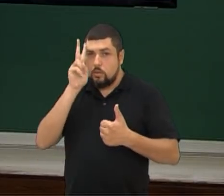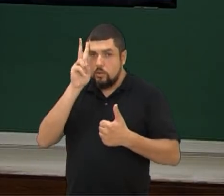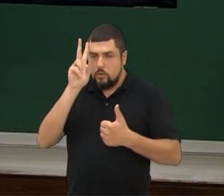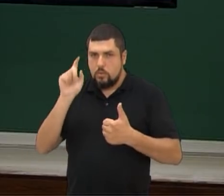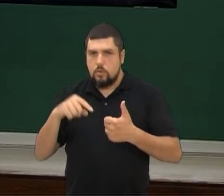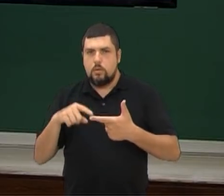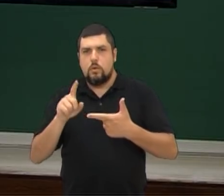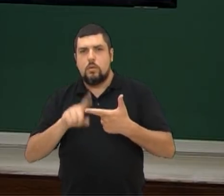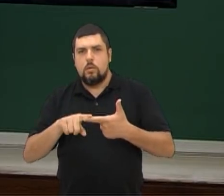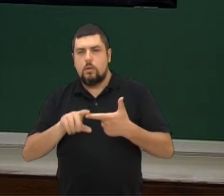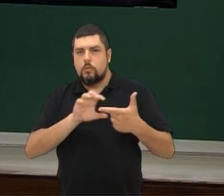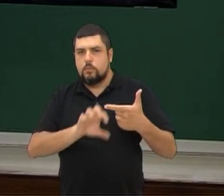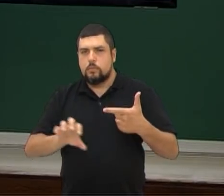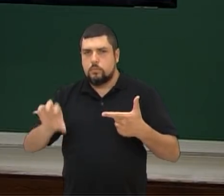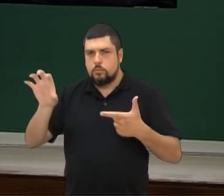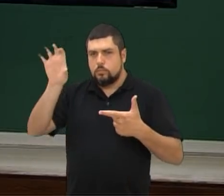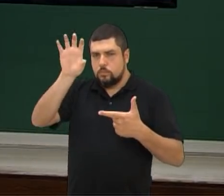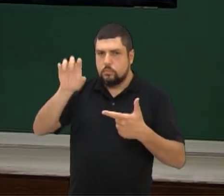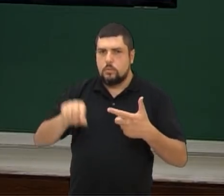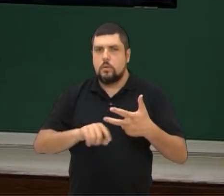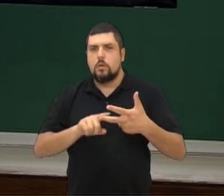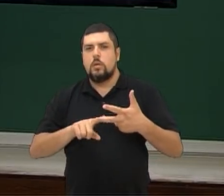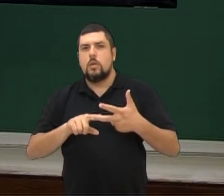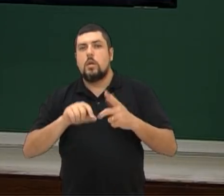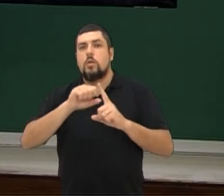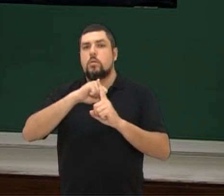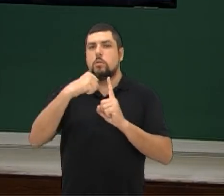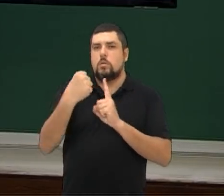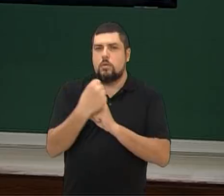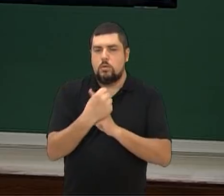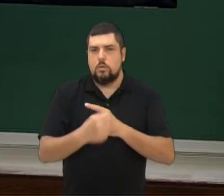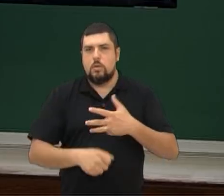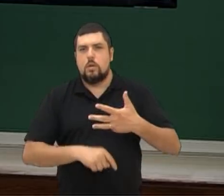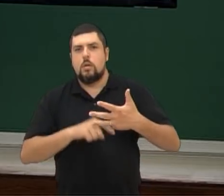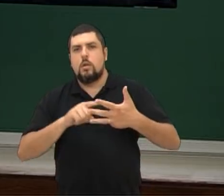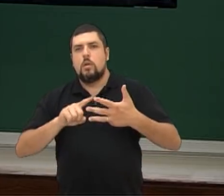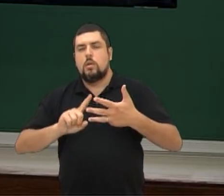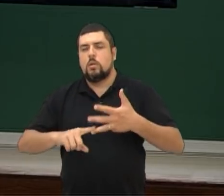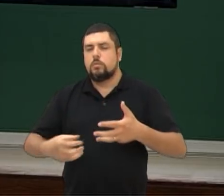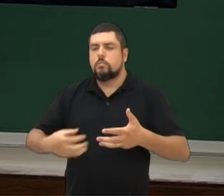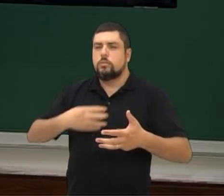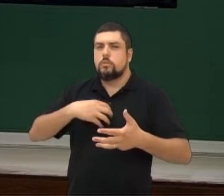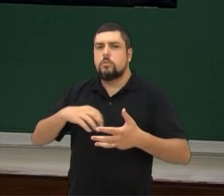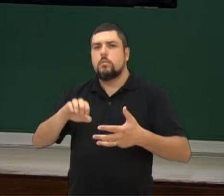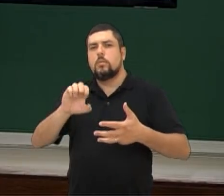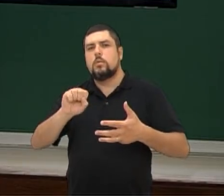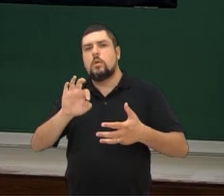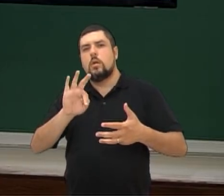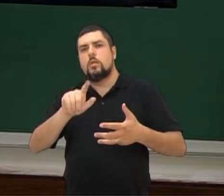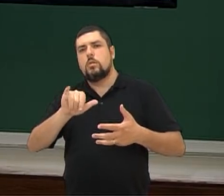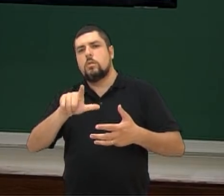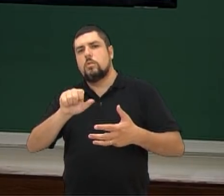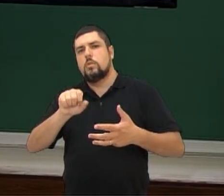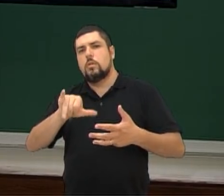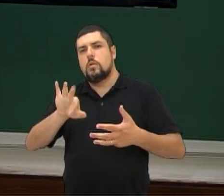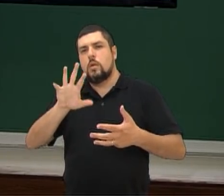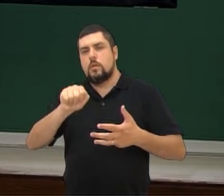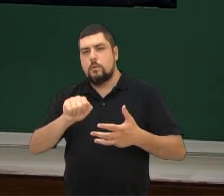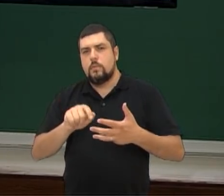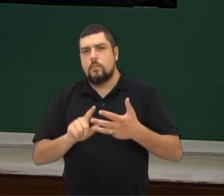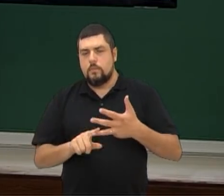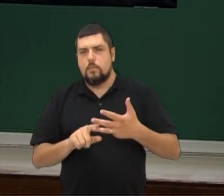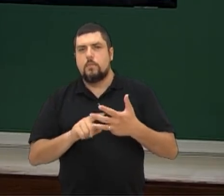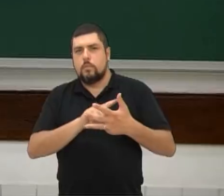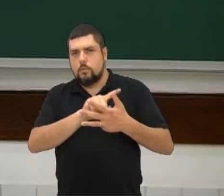históricas, regionais, sociais e estilísticas. Lembrem sempre disso.